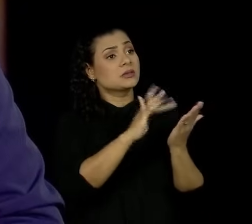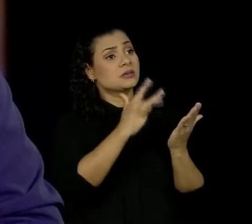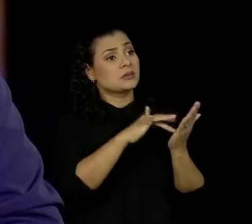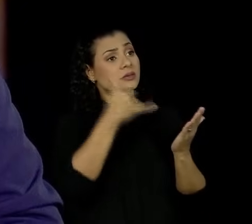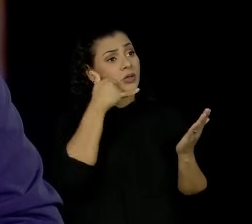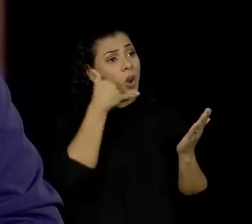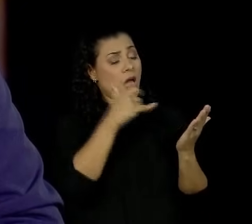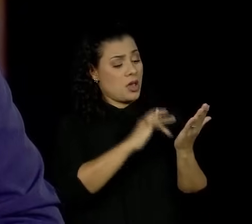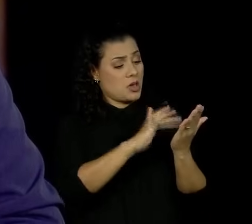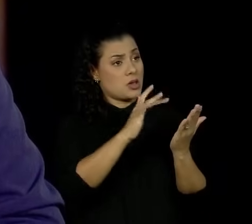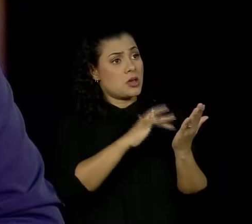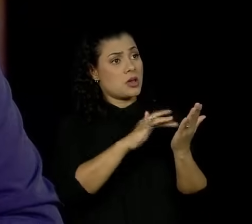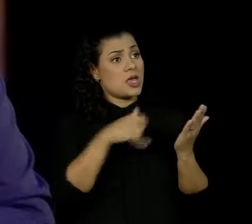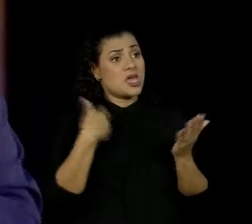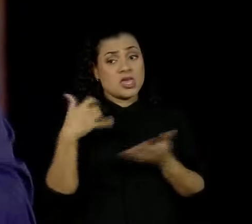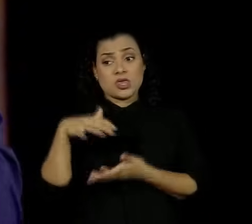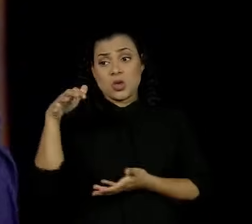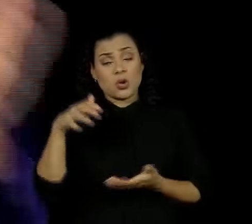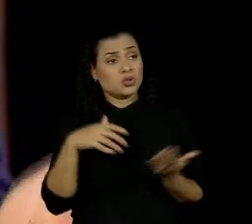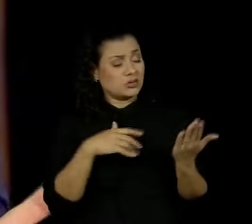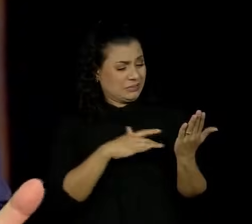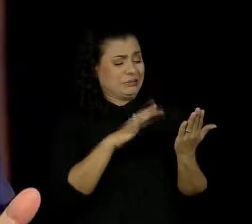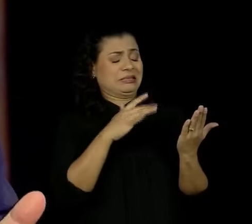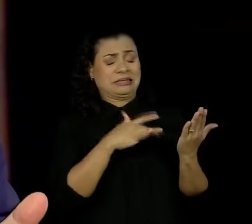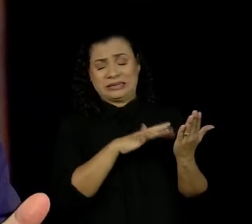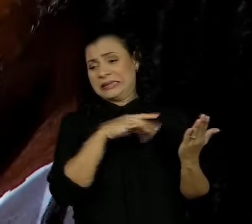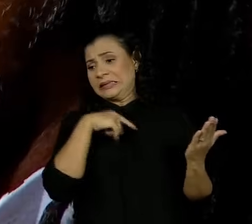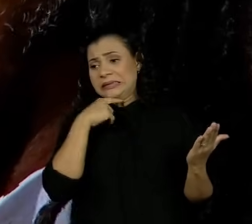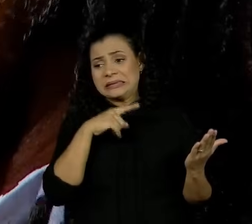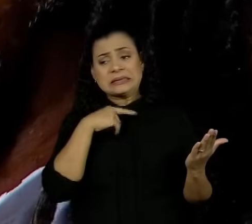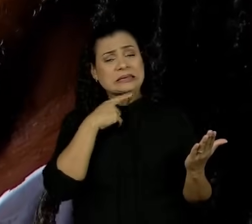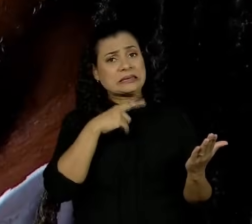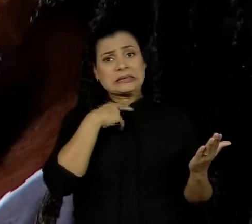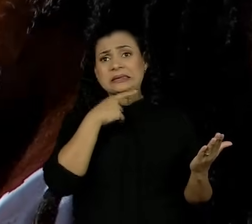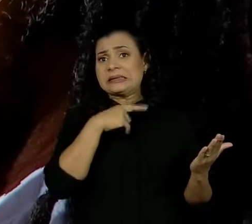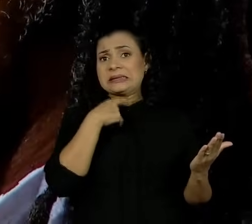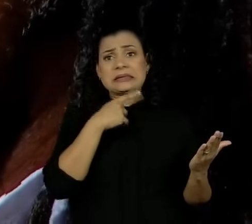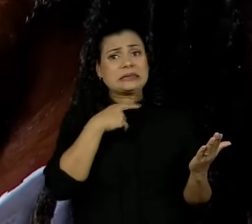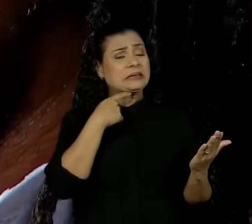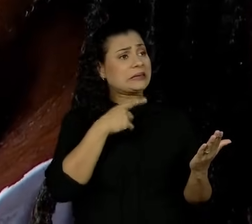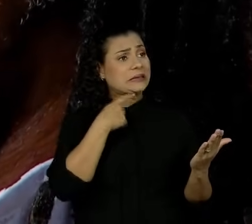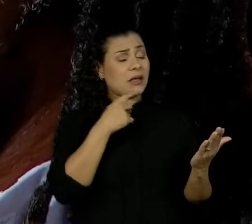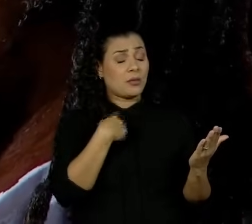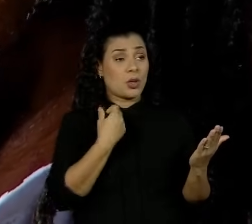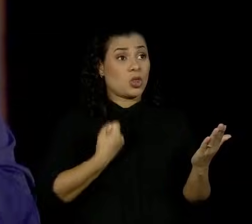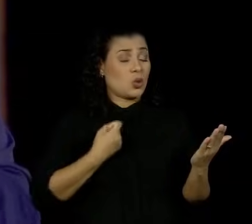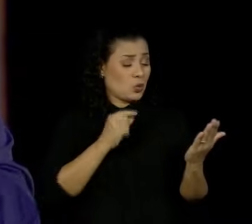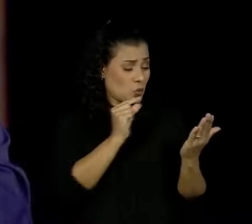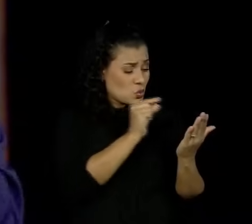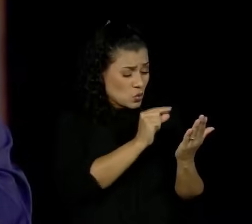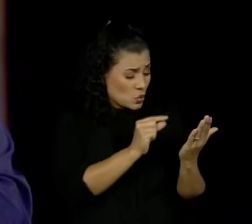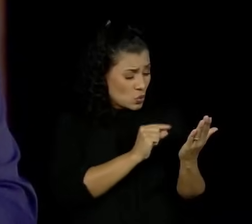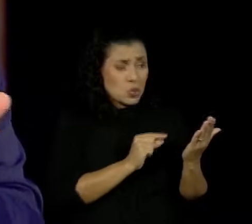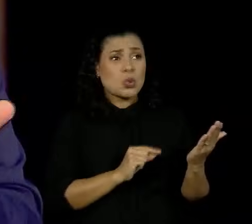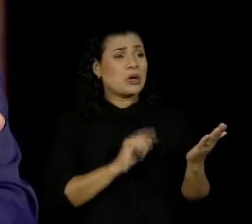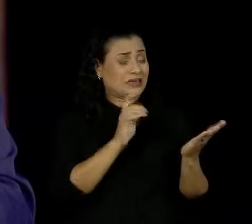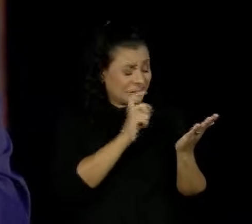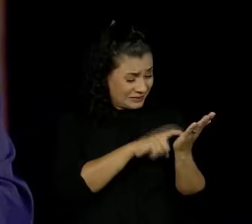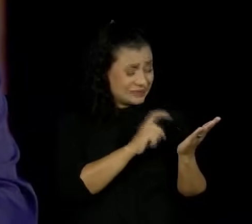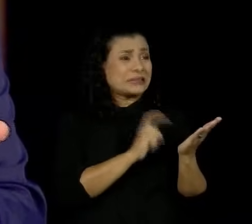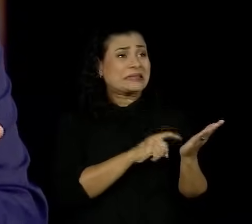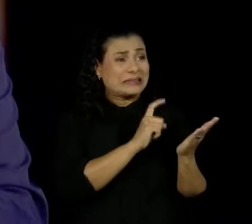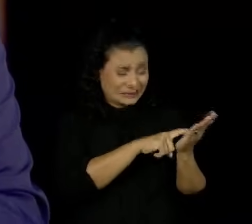para uma pessoa idosa, às vezes é uma barreira intransponível. sim, Começa sim. pelos números, começa pelo ter que